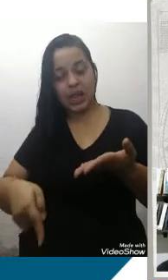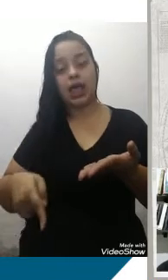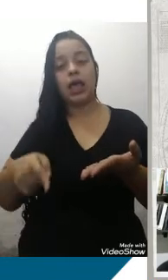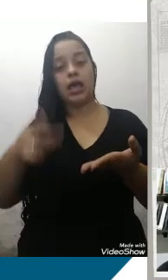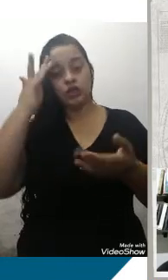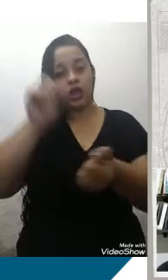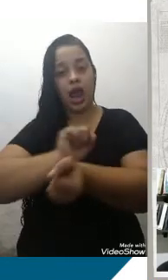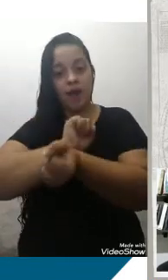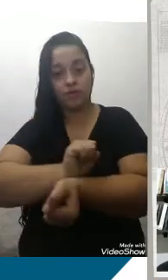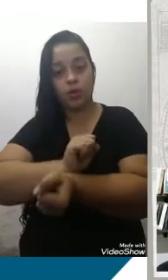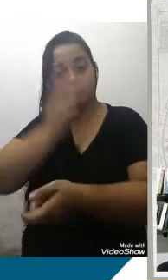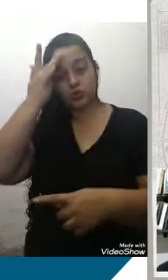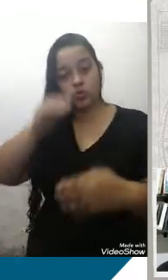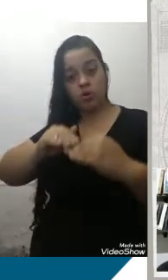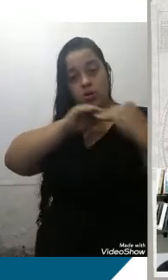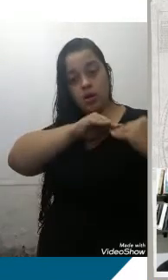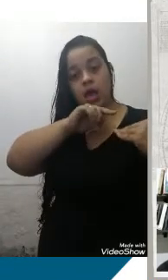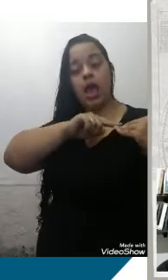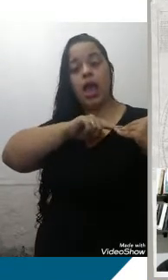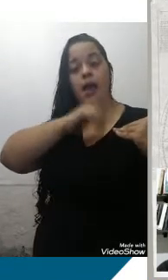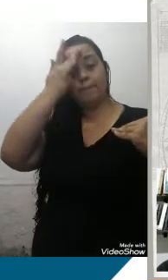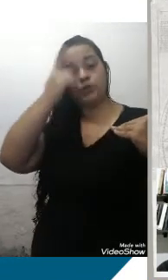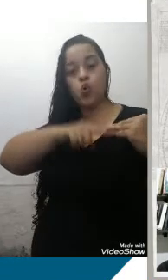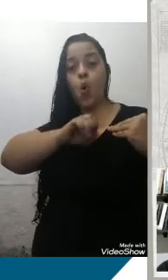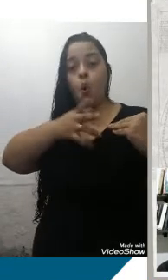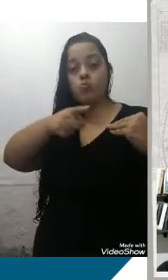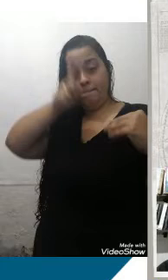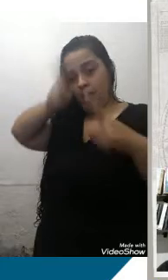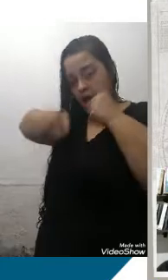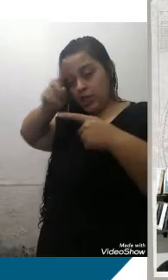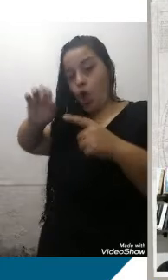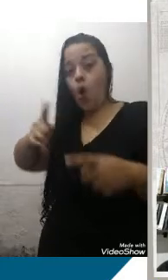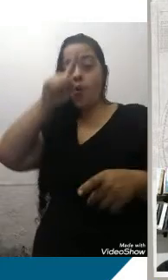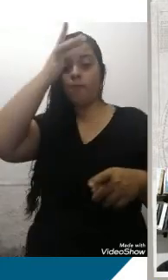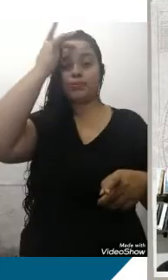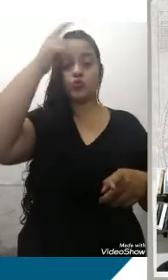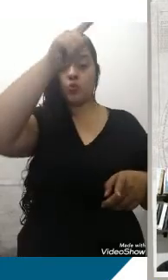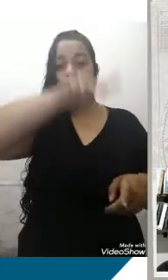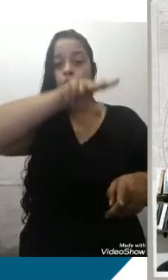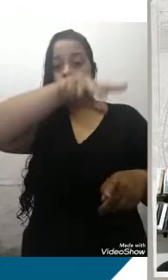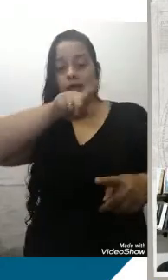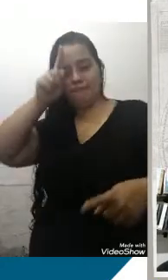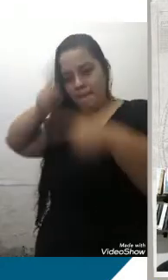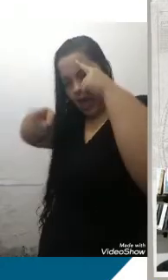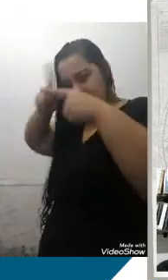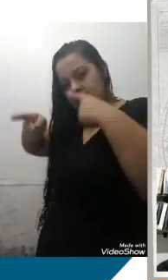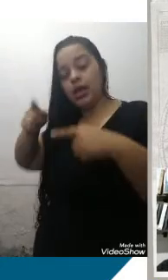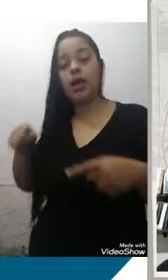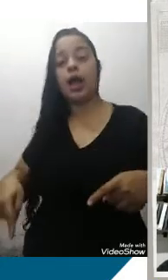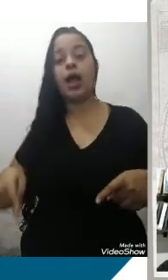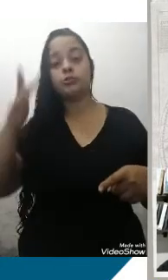assumidos ou por esses aliados ou pelos portugueses, e assim obrigavam essas populações a ou